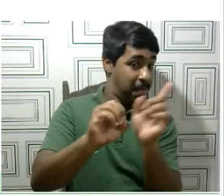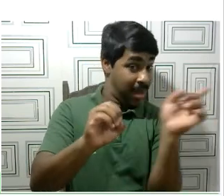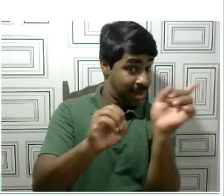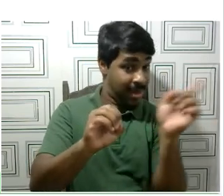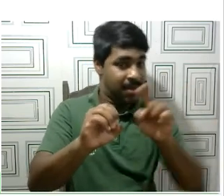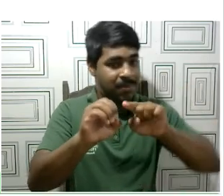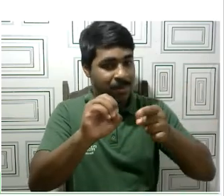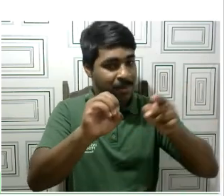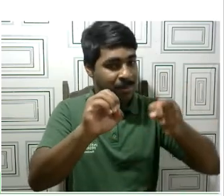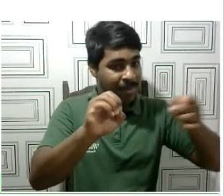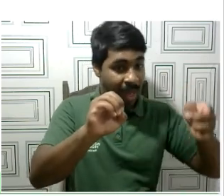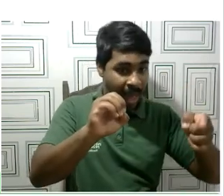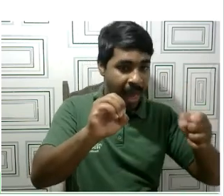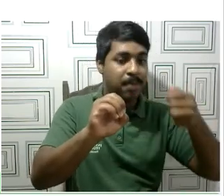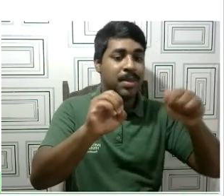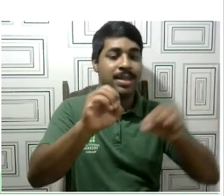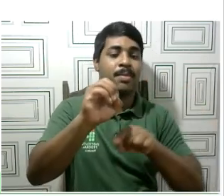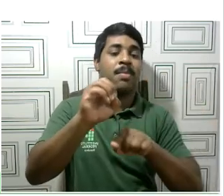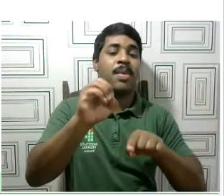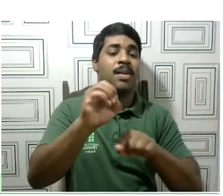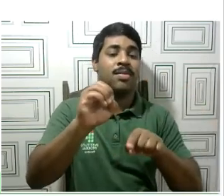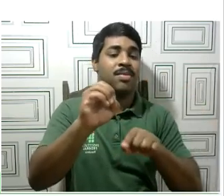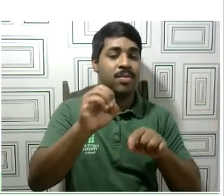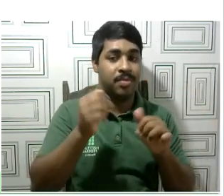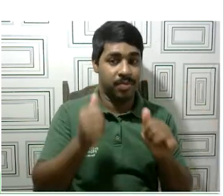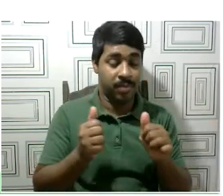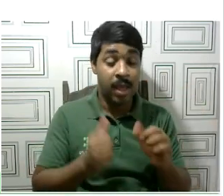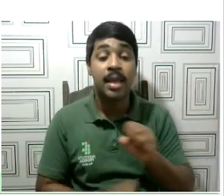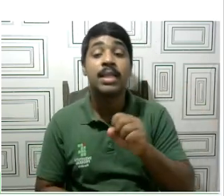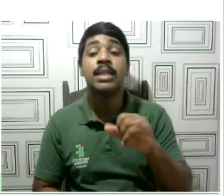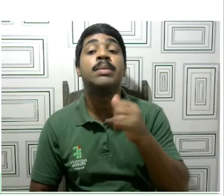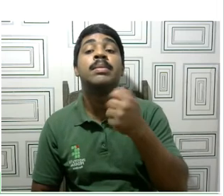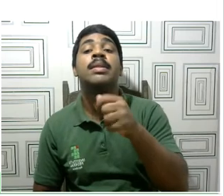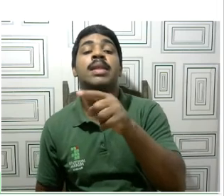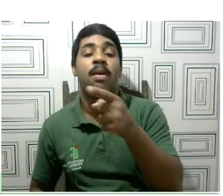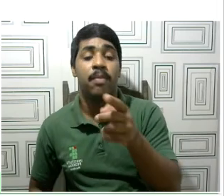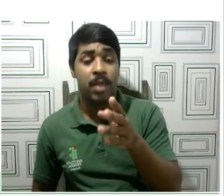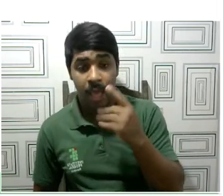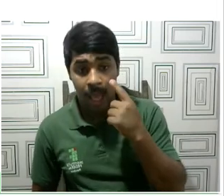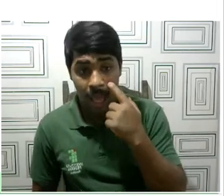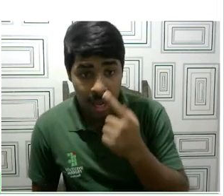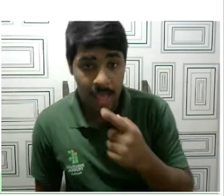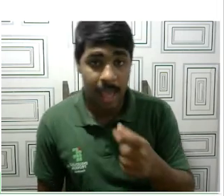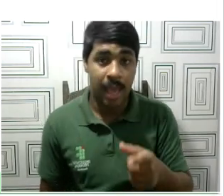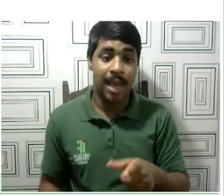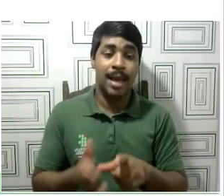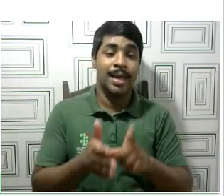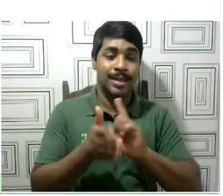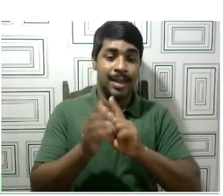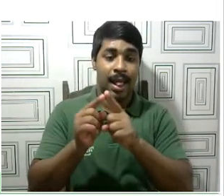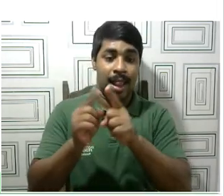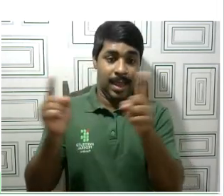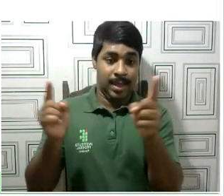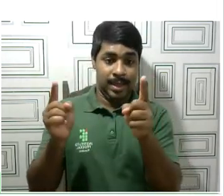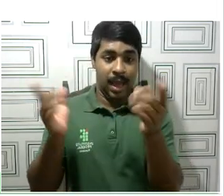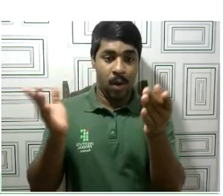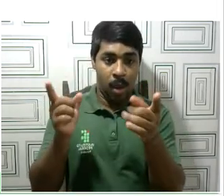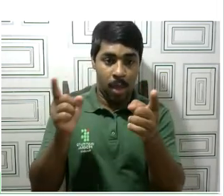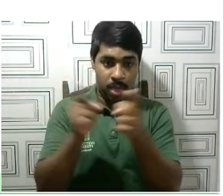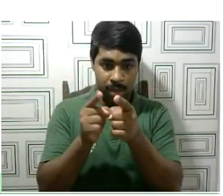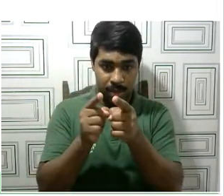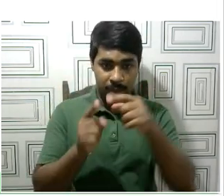2. E é o mesmo processo. Se a gente quisesse transformar esse número aqui para o que ele era antes, esse número aqui de